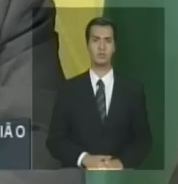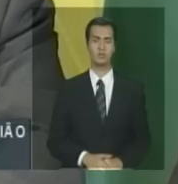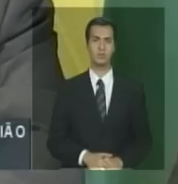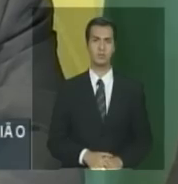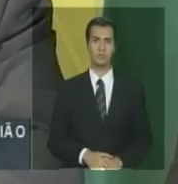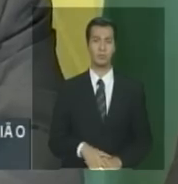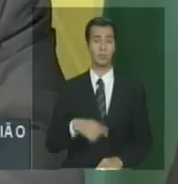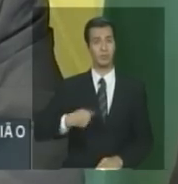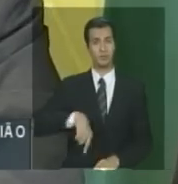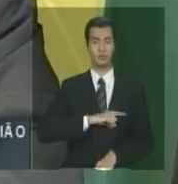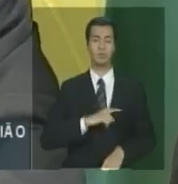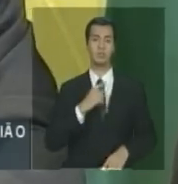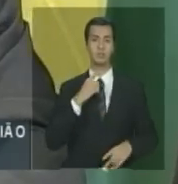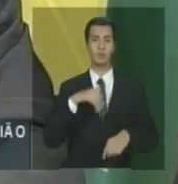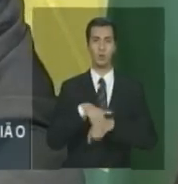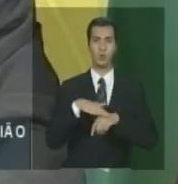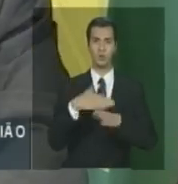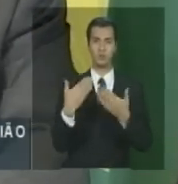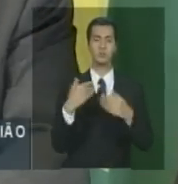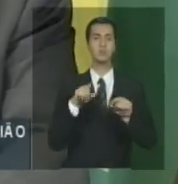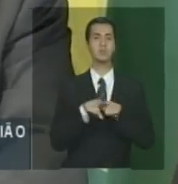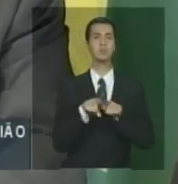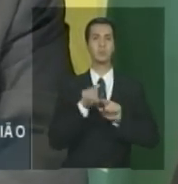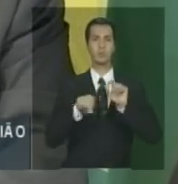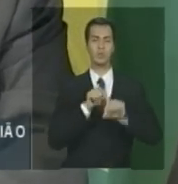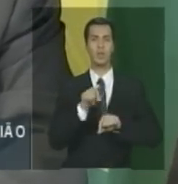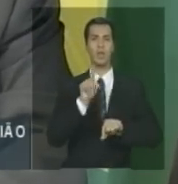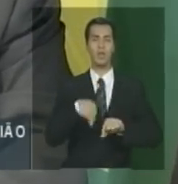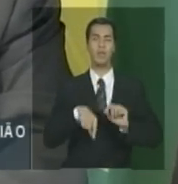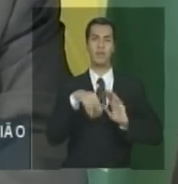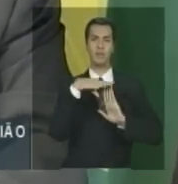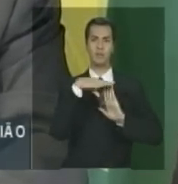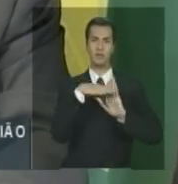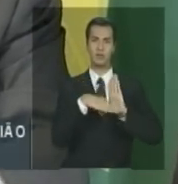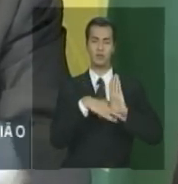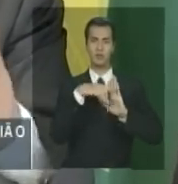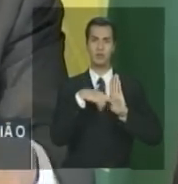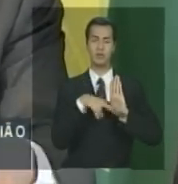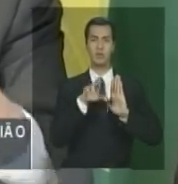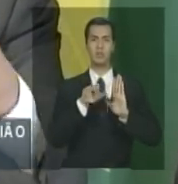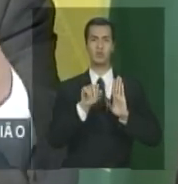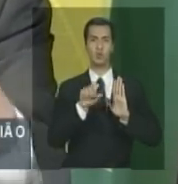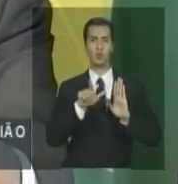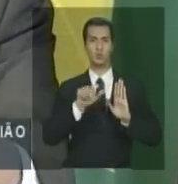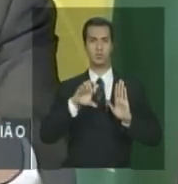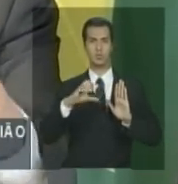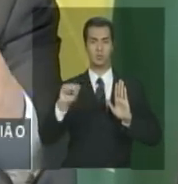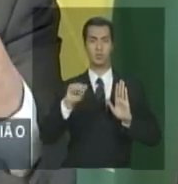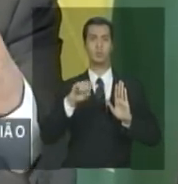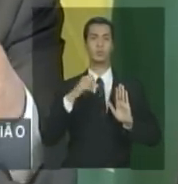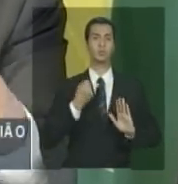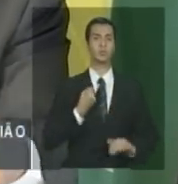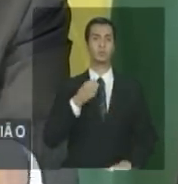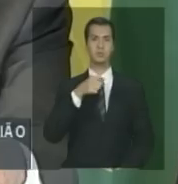falamos também da Resolução 72. A Resolução 72 é aquela que quer reduzir o IPI,